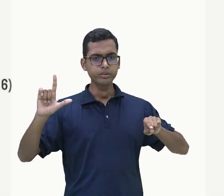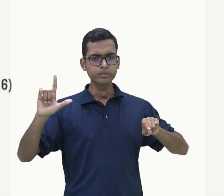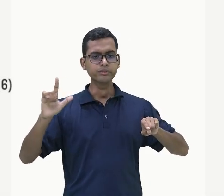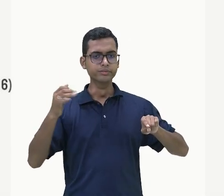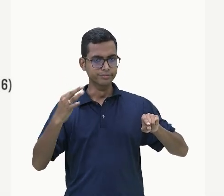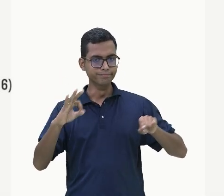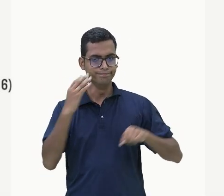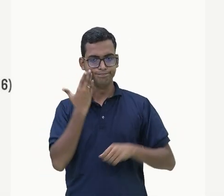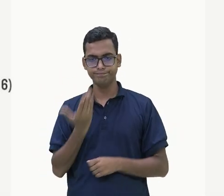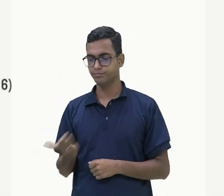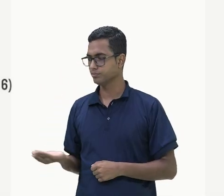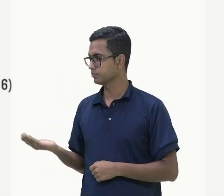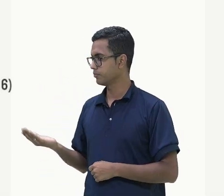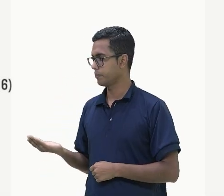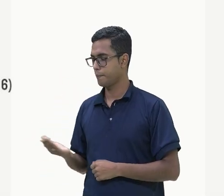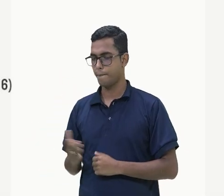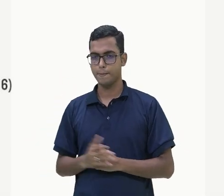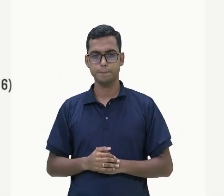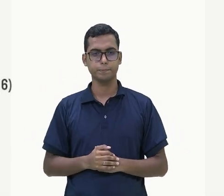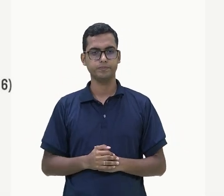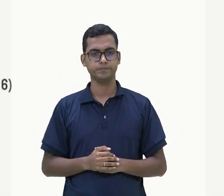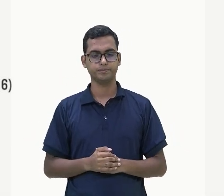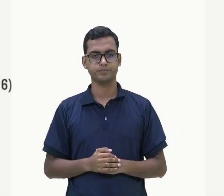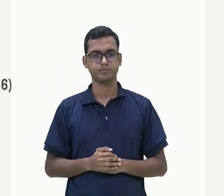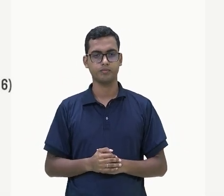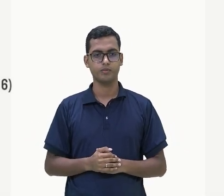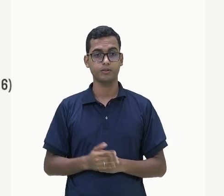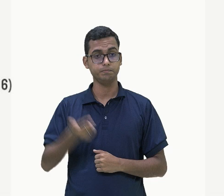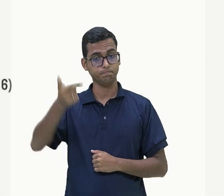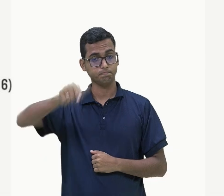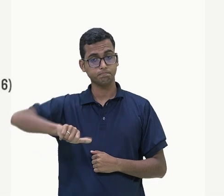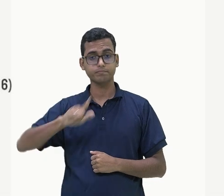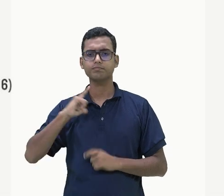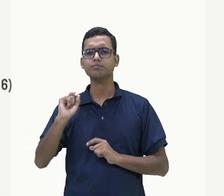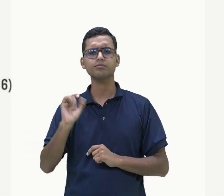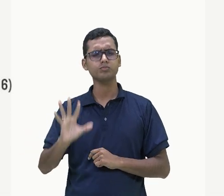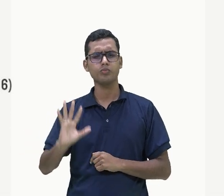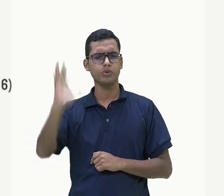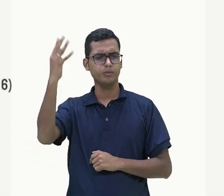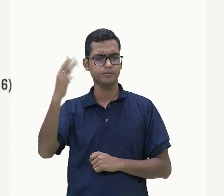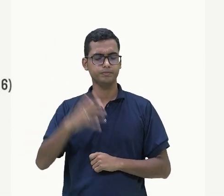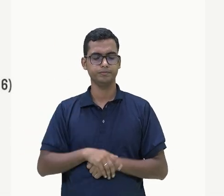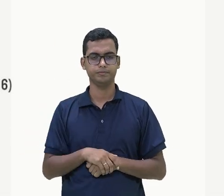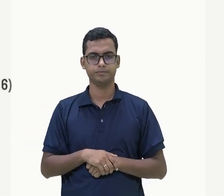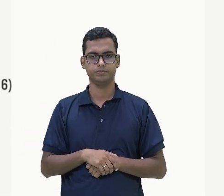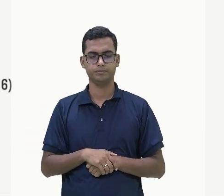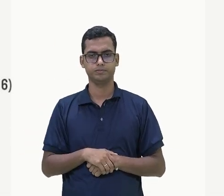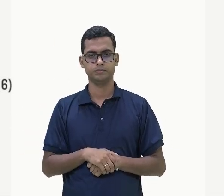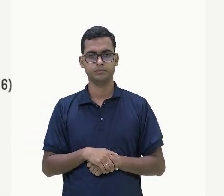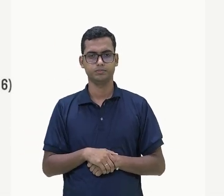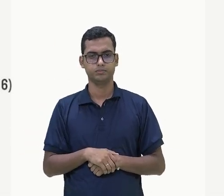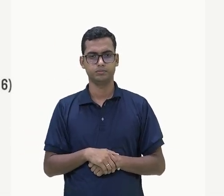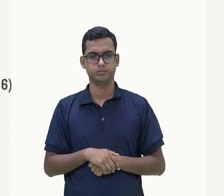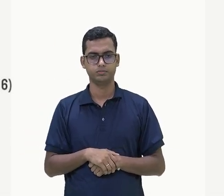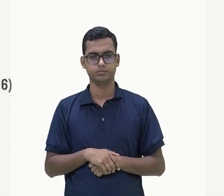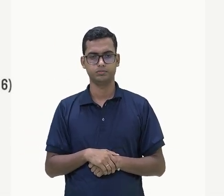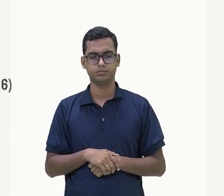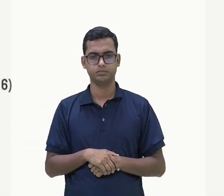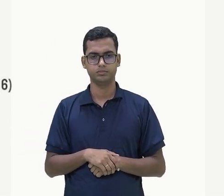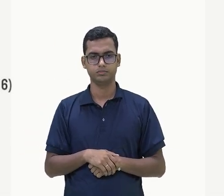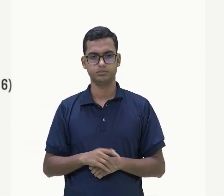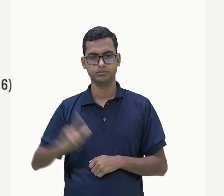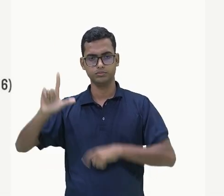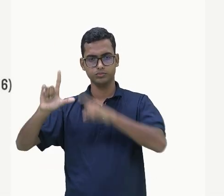para baixo. E, novamente, o que acontece aqui? Mesmo que o x se